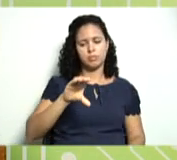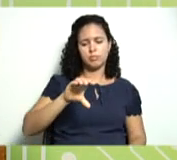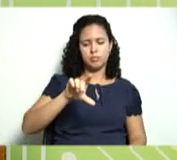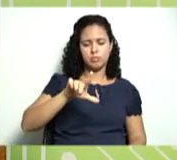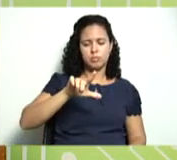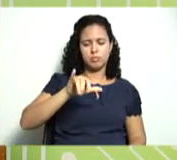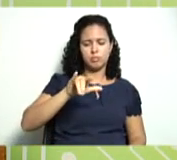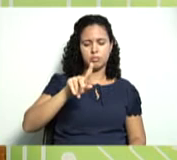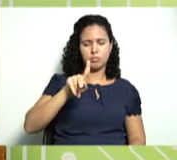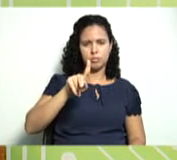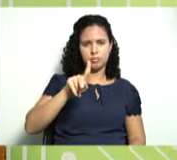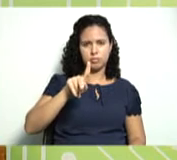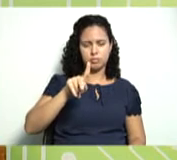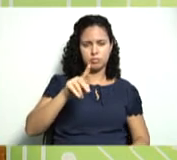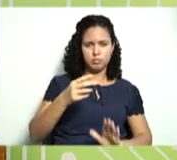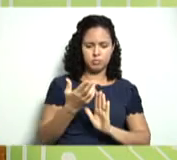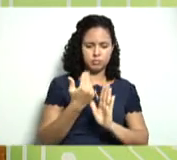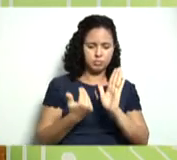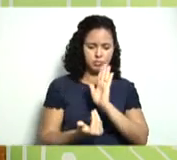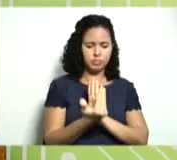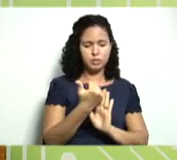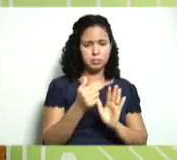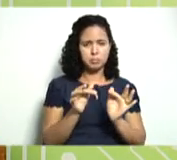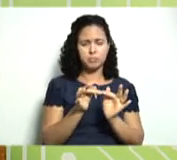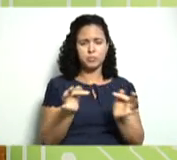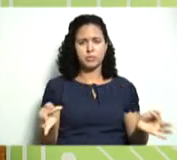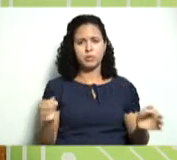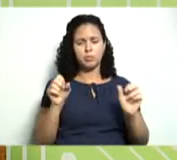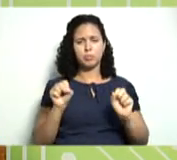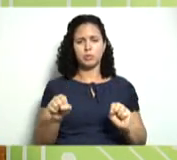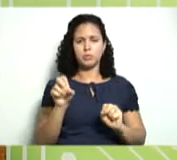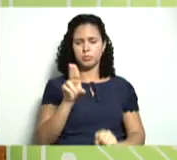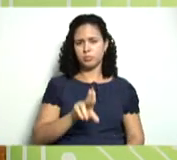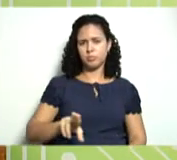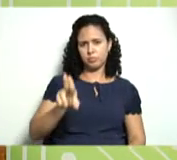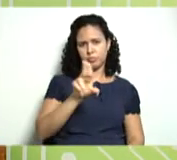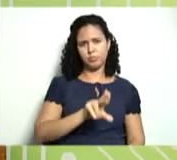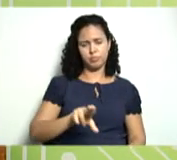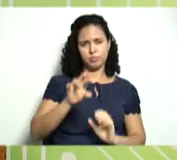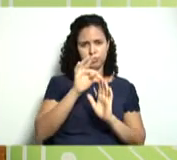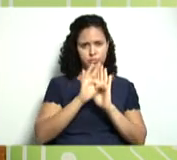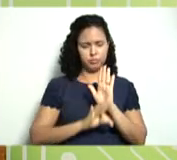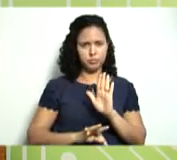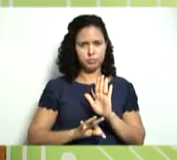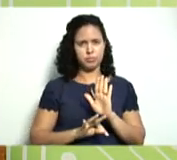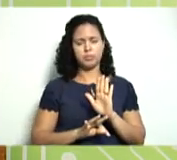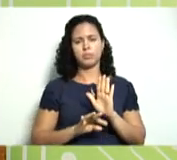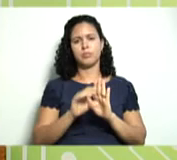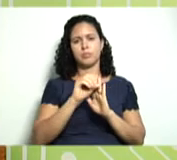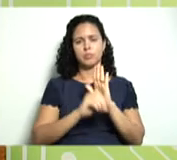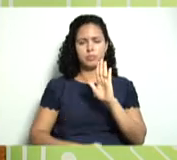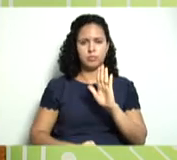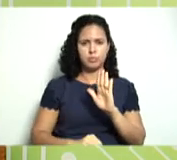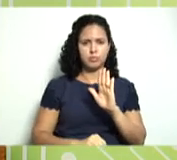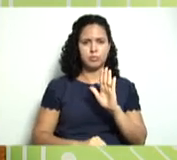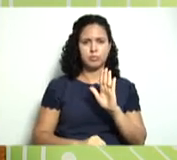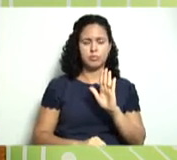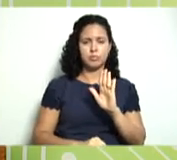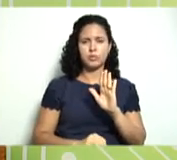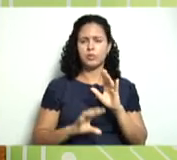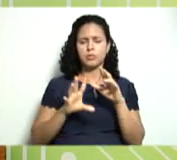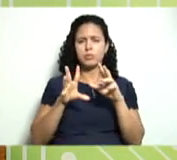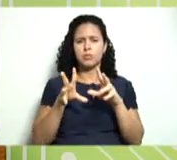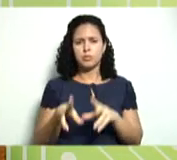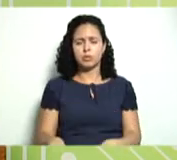é um recurso simples que você pode utilizar em algum momento no seu texto um ofício tudo que for